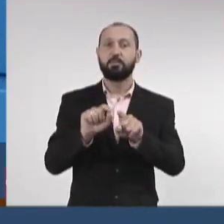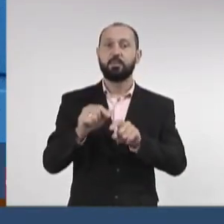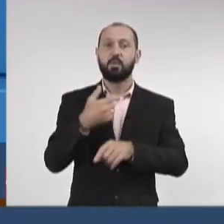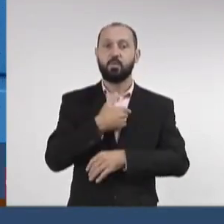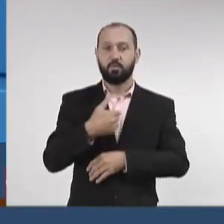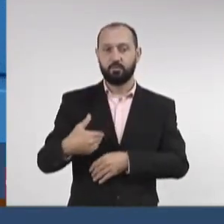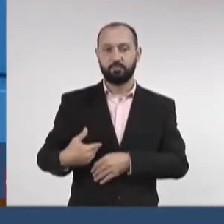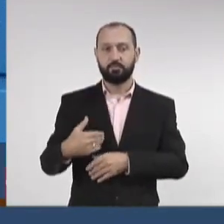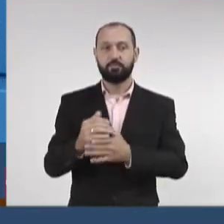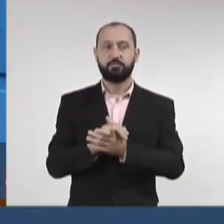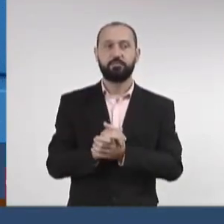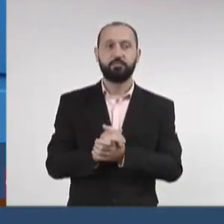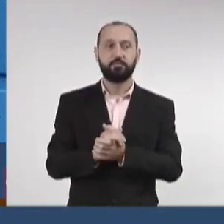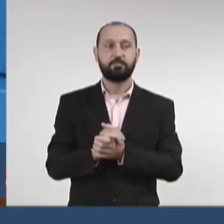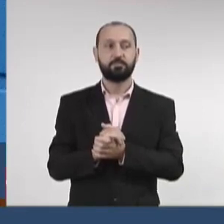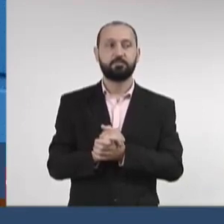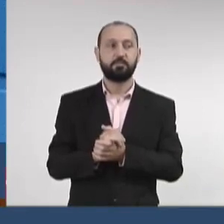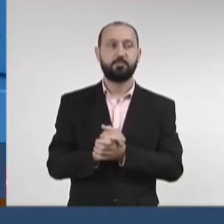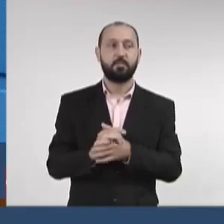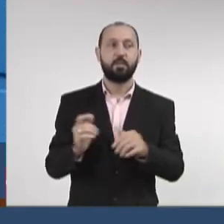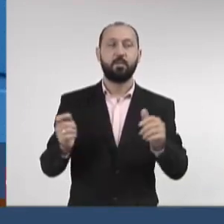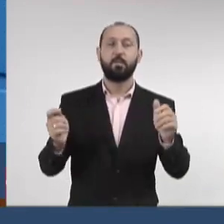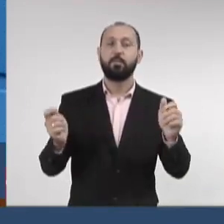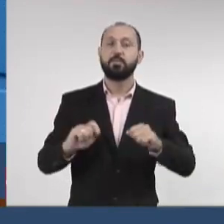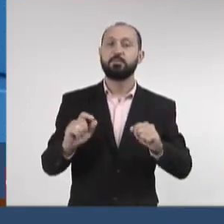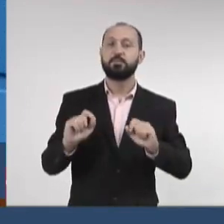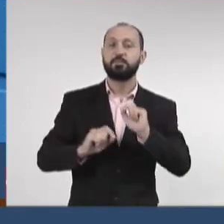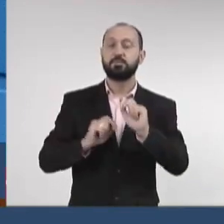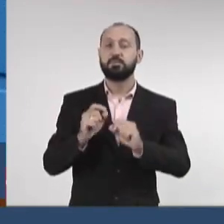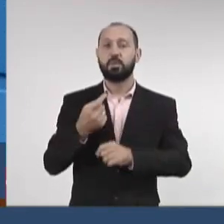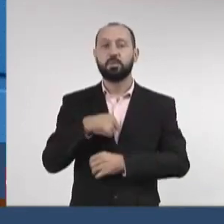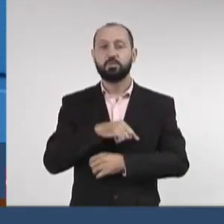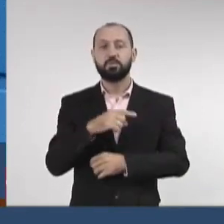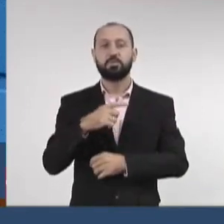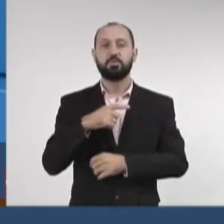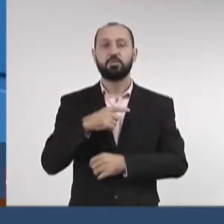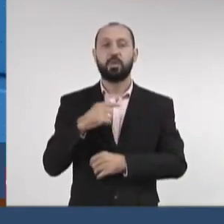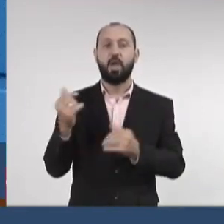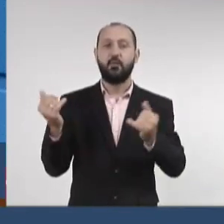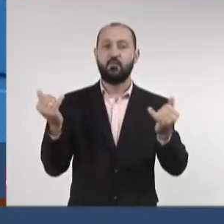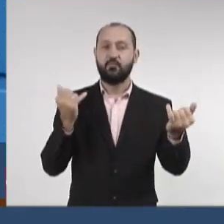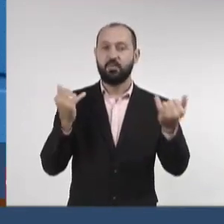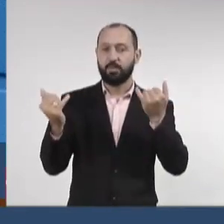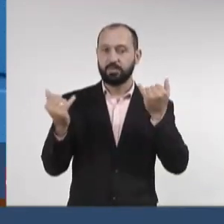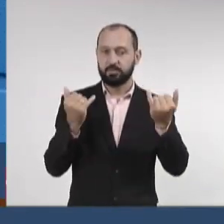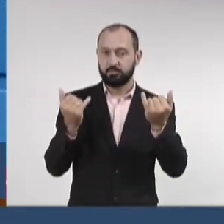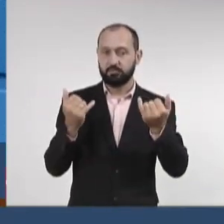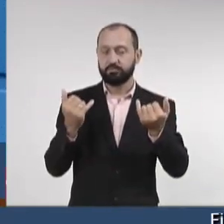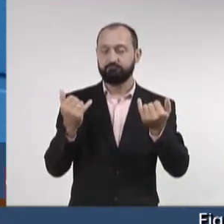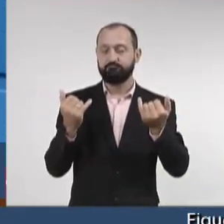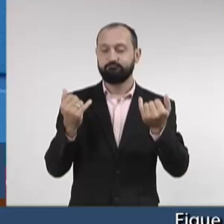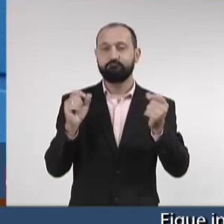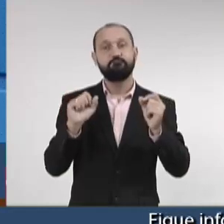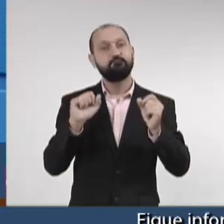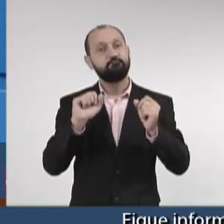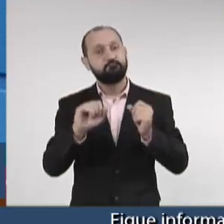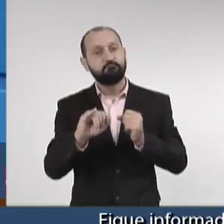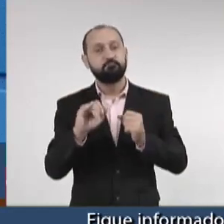do Estado, a possibilidade de nós obtermos informação